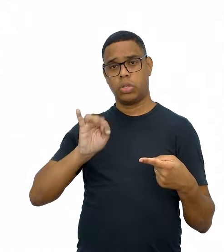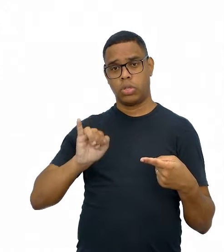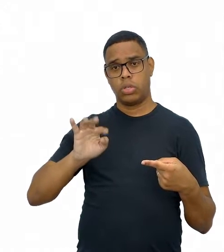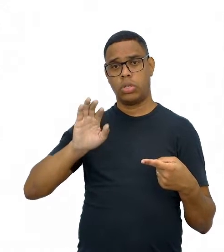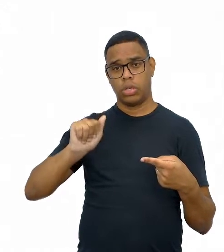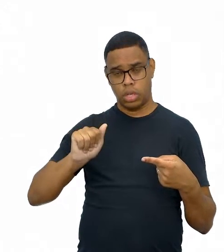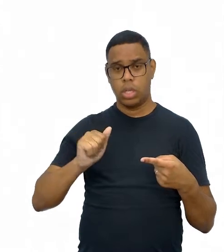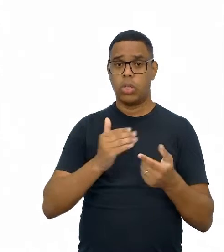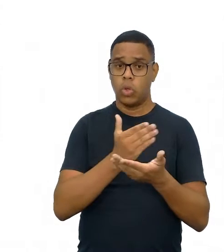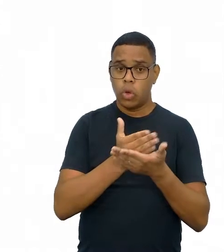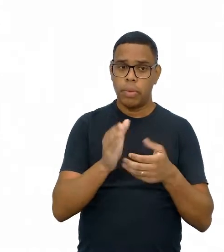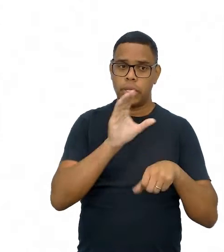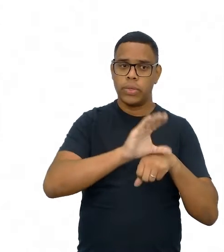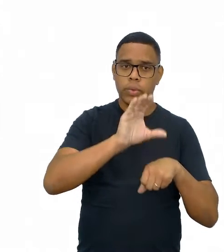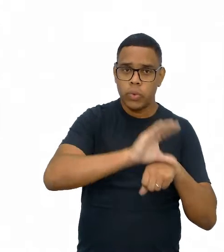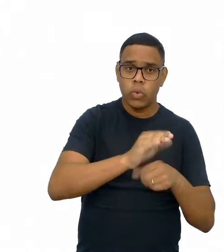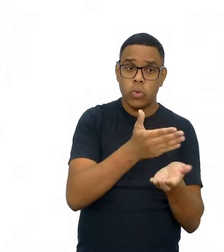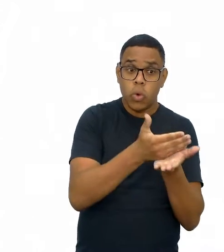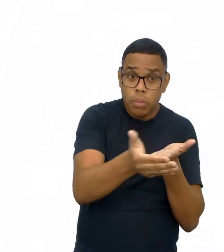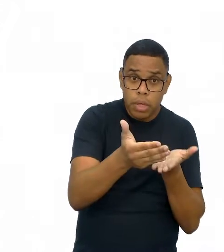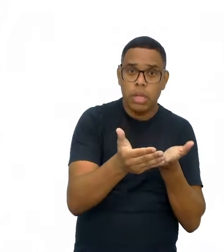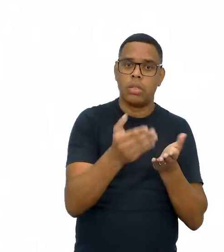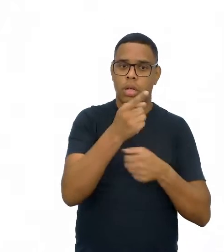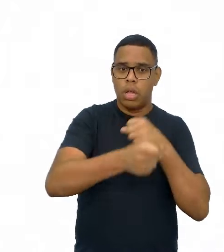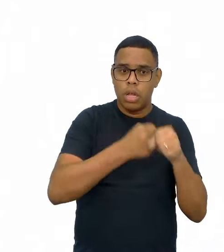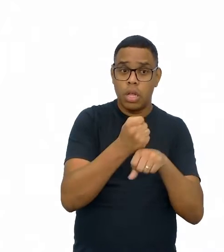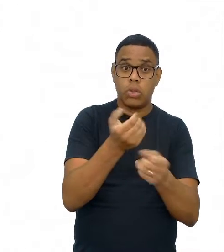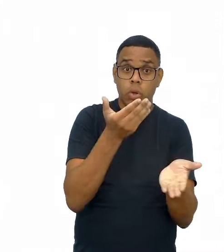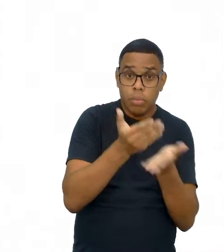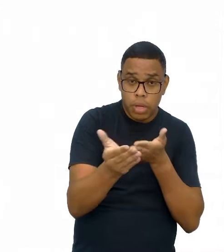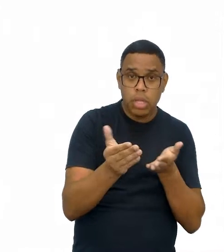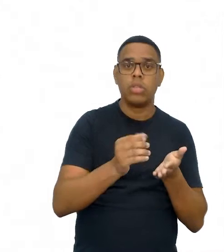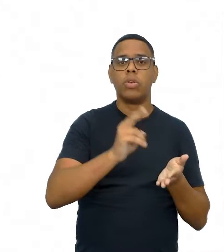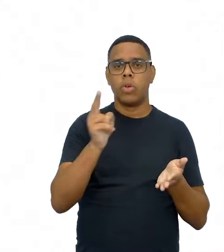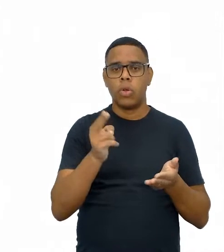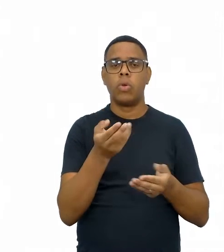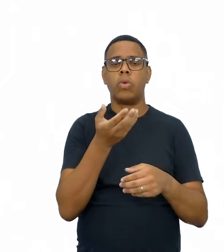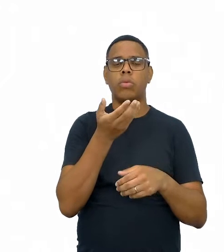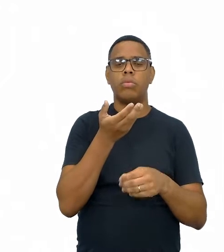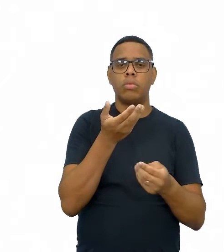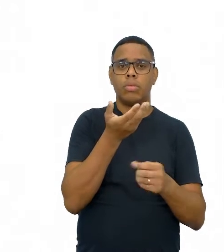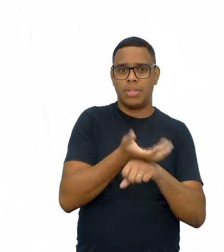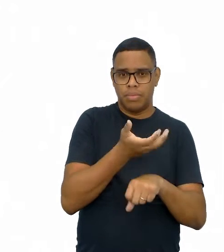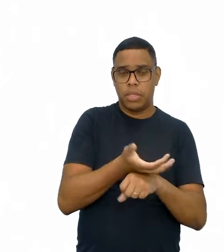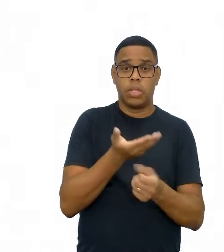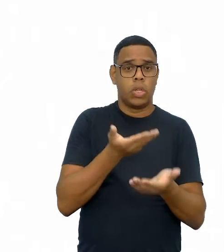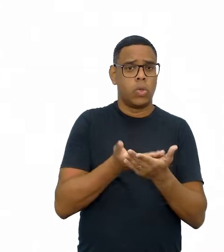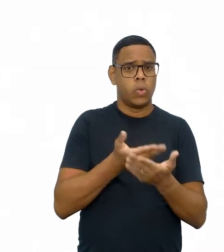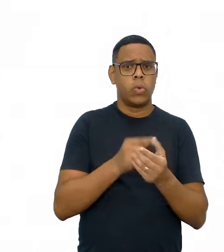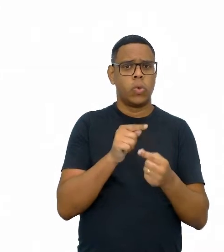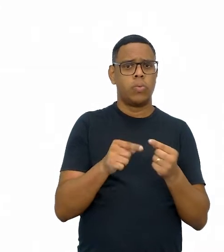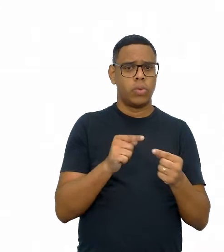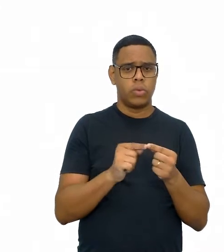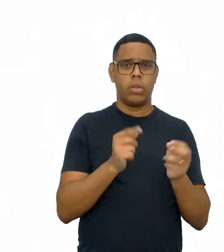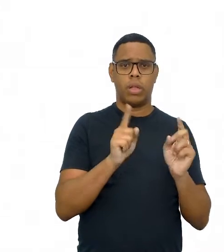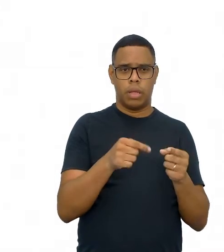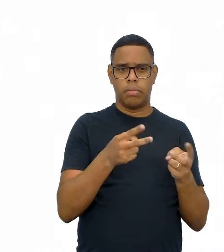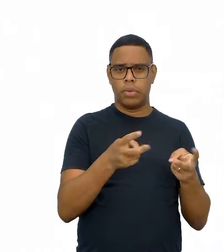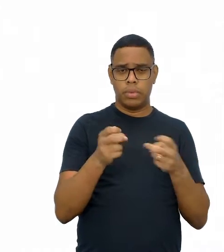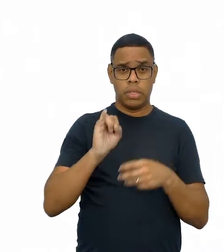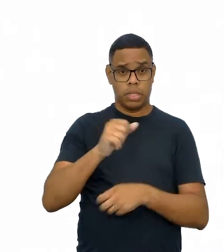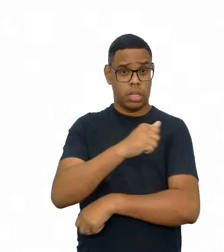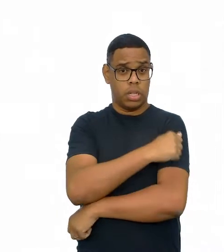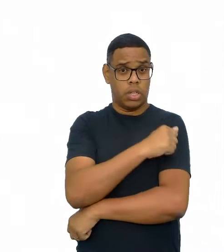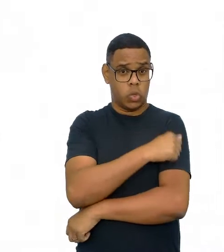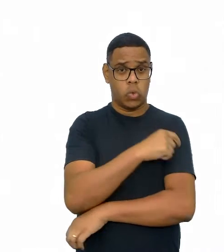no início de um curso, de um período letivo ou uma unidade de ensino. A intenção dela é constatar se os